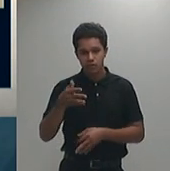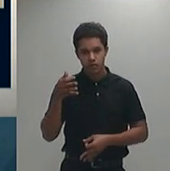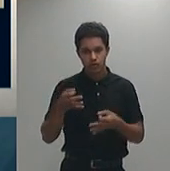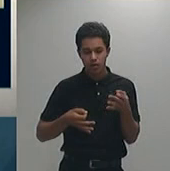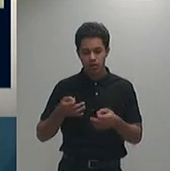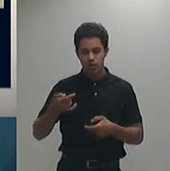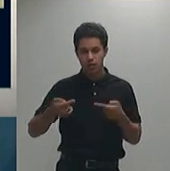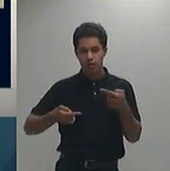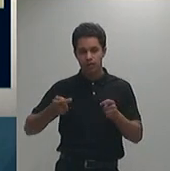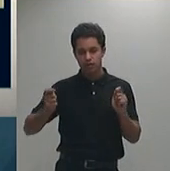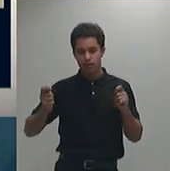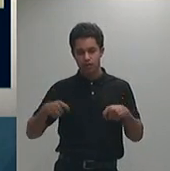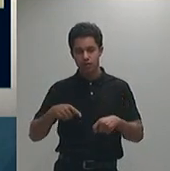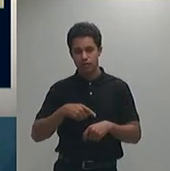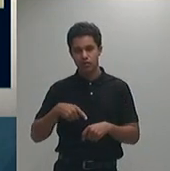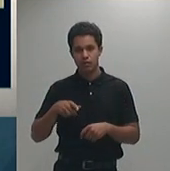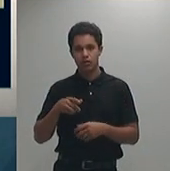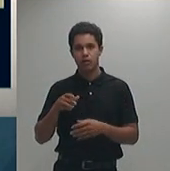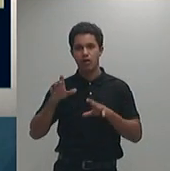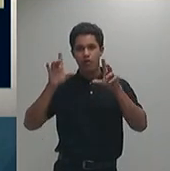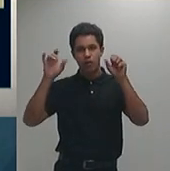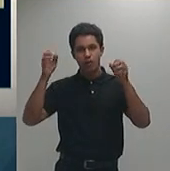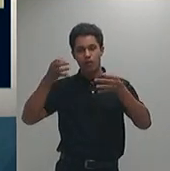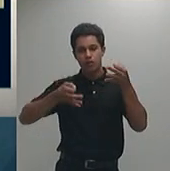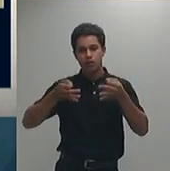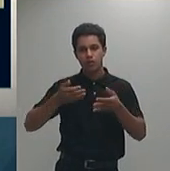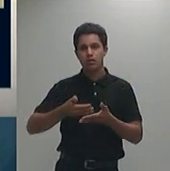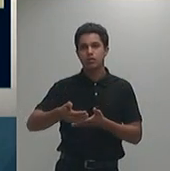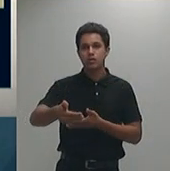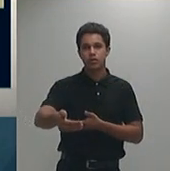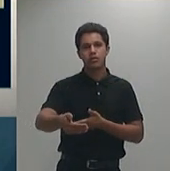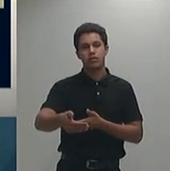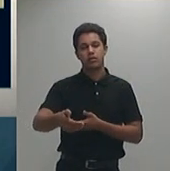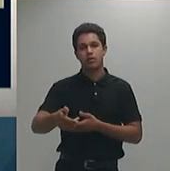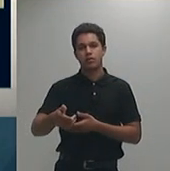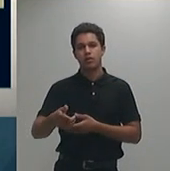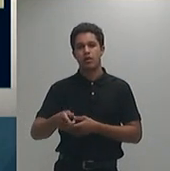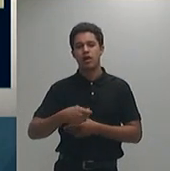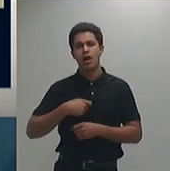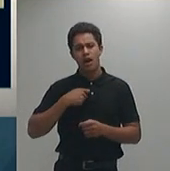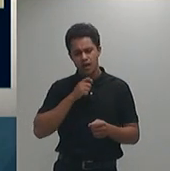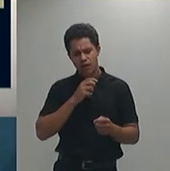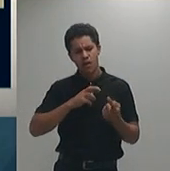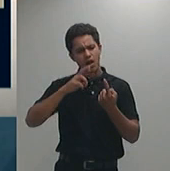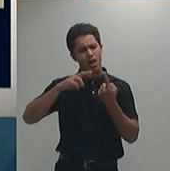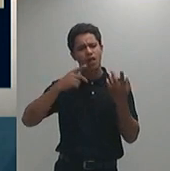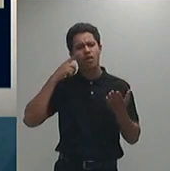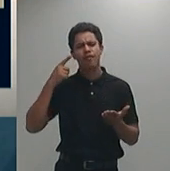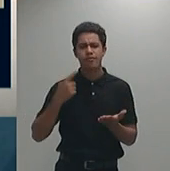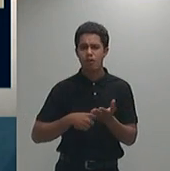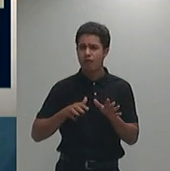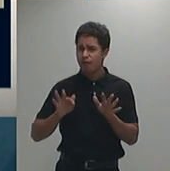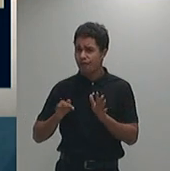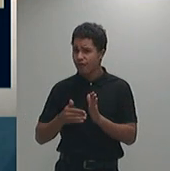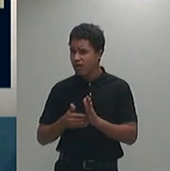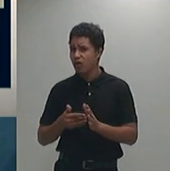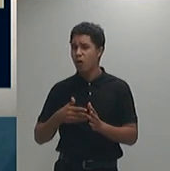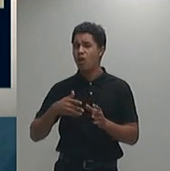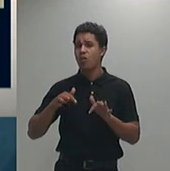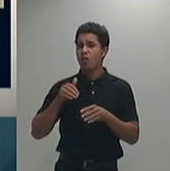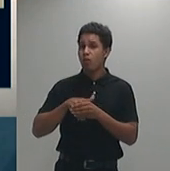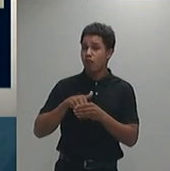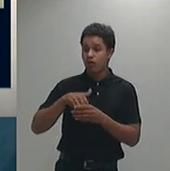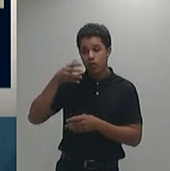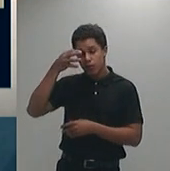competência nesta corte de justiça que se seguiram ainda que a relatora tem afirmado no final do voto que o entendimento adotado no conflito